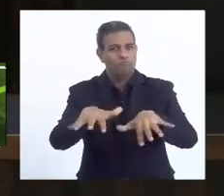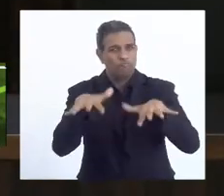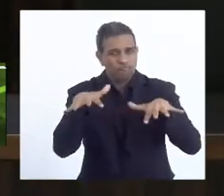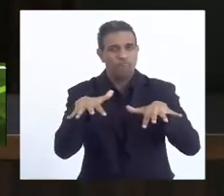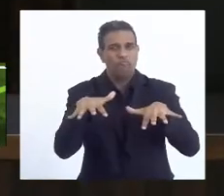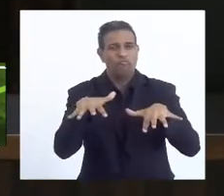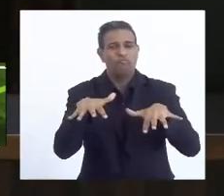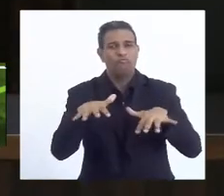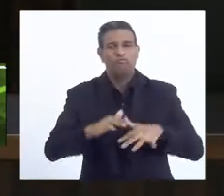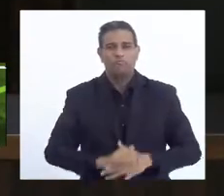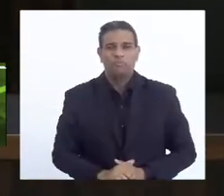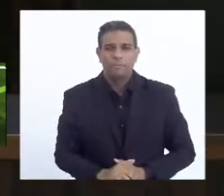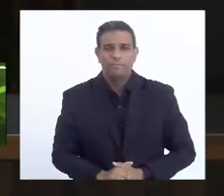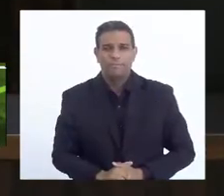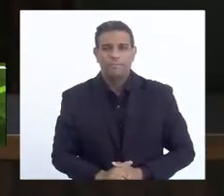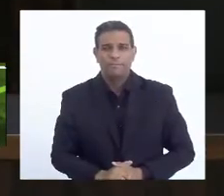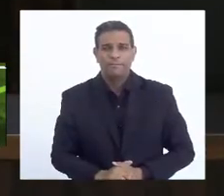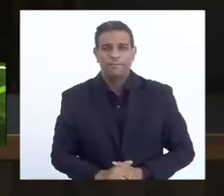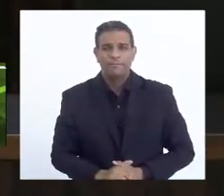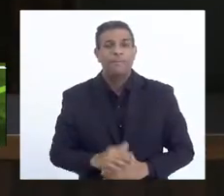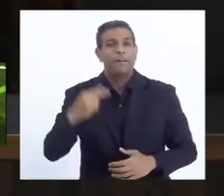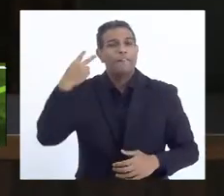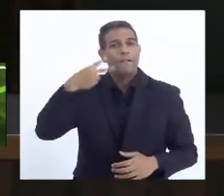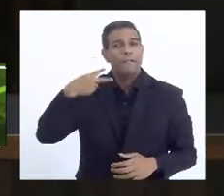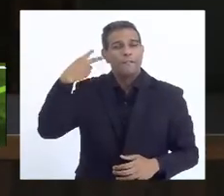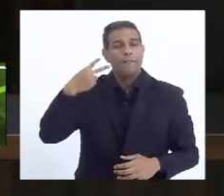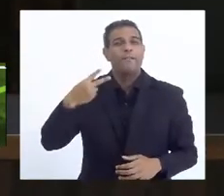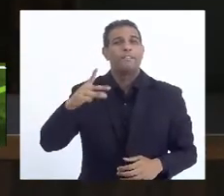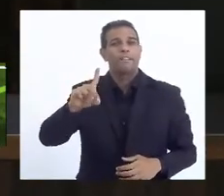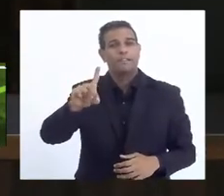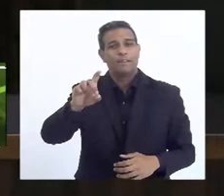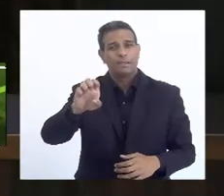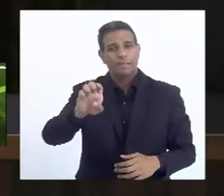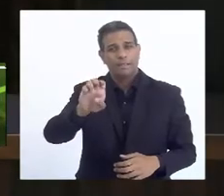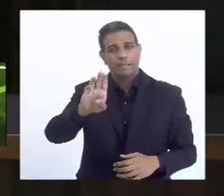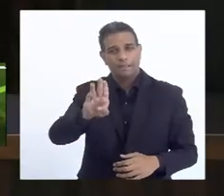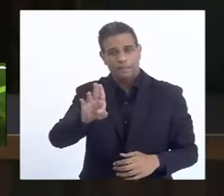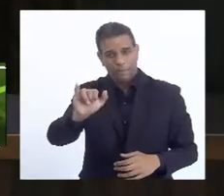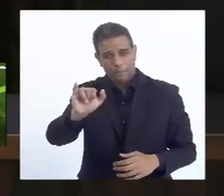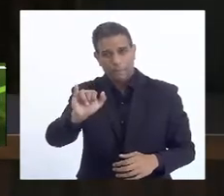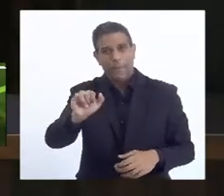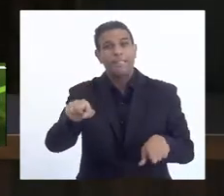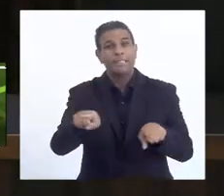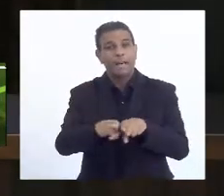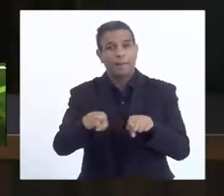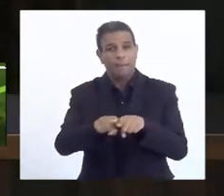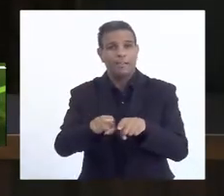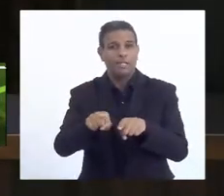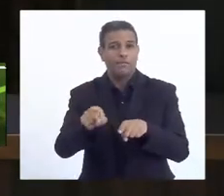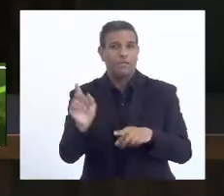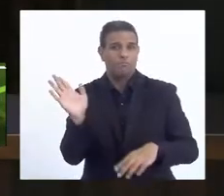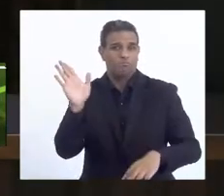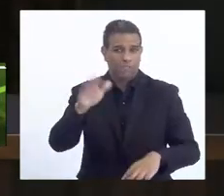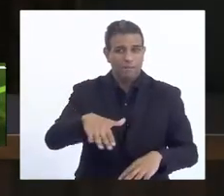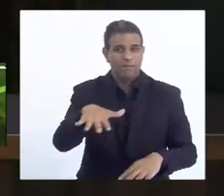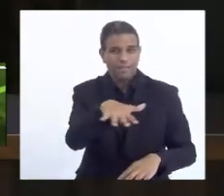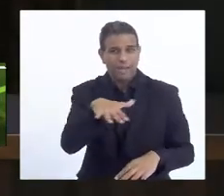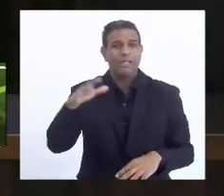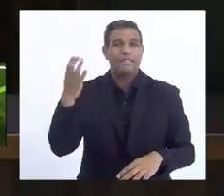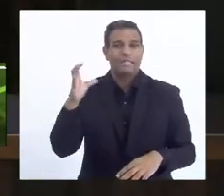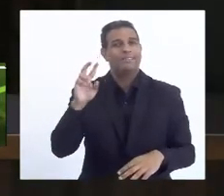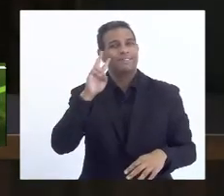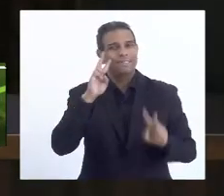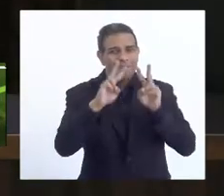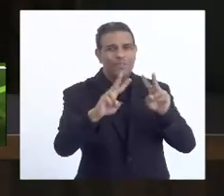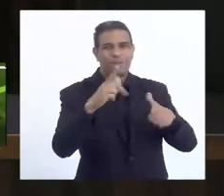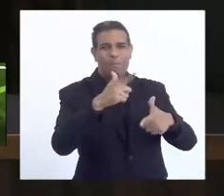informação que daqui a pouco está aqui. A vereadora Bene Brioli está vindo de Niterói, então esse é o problema que eu falei